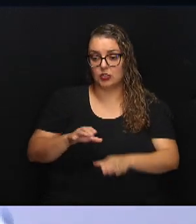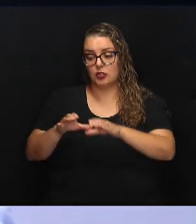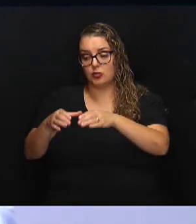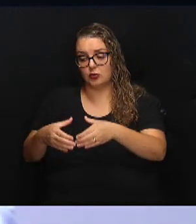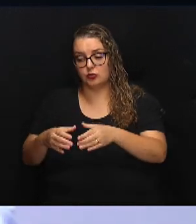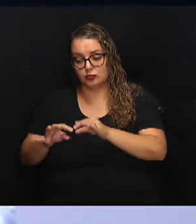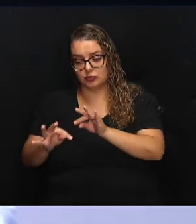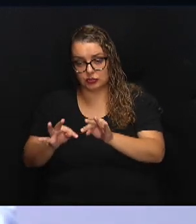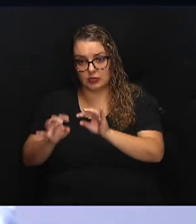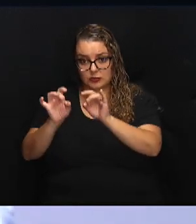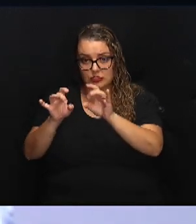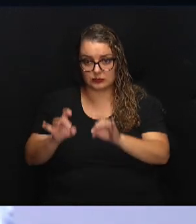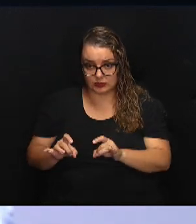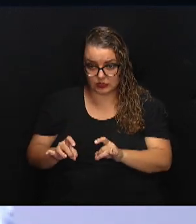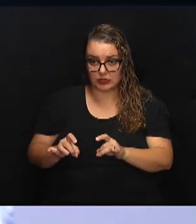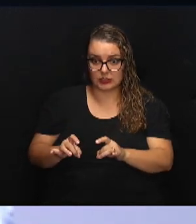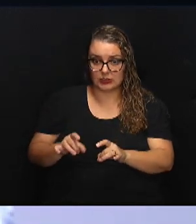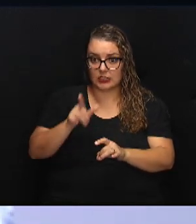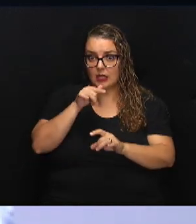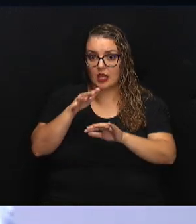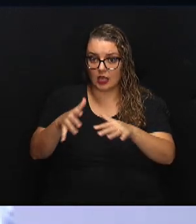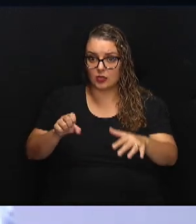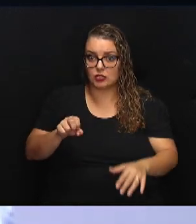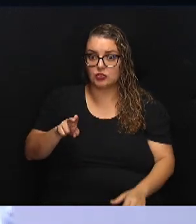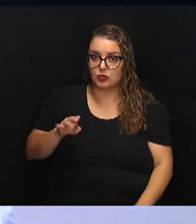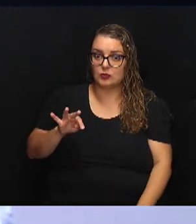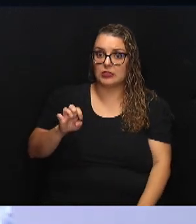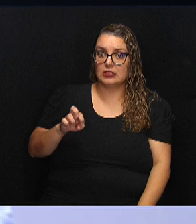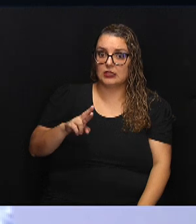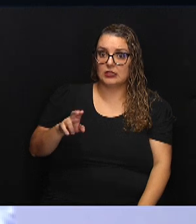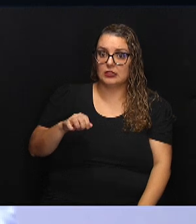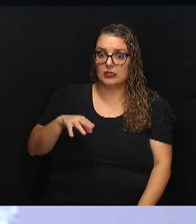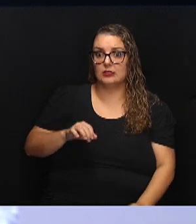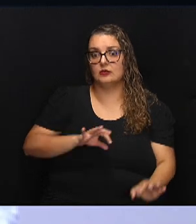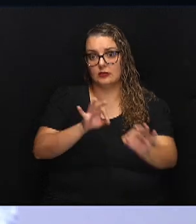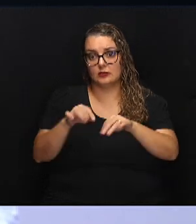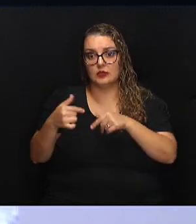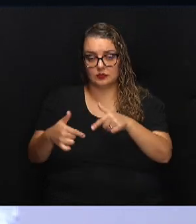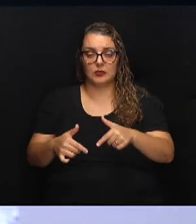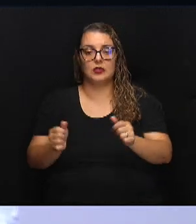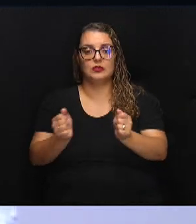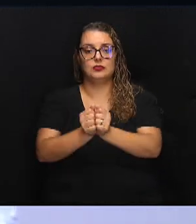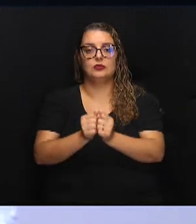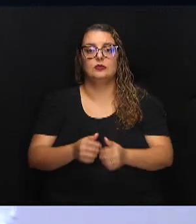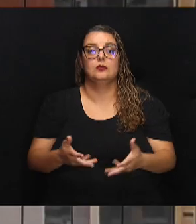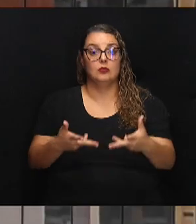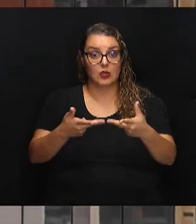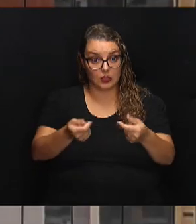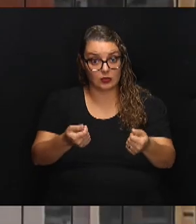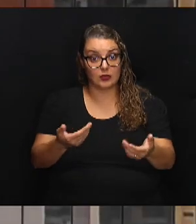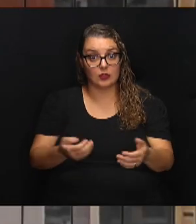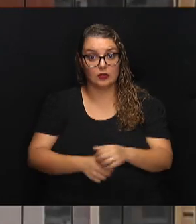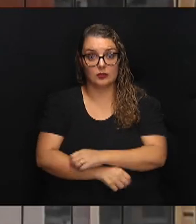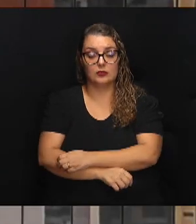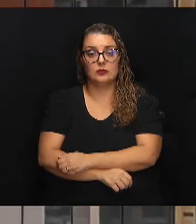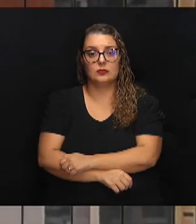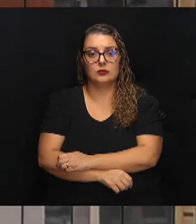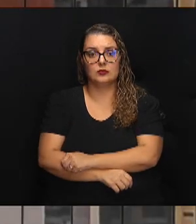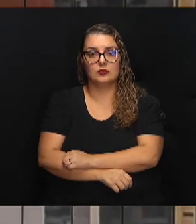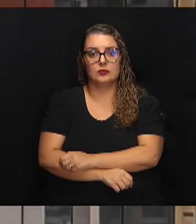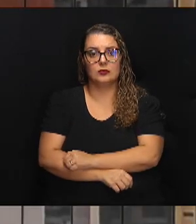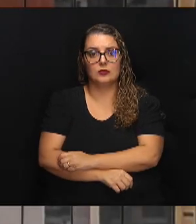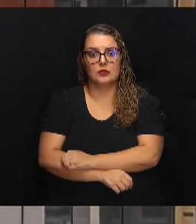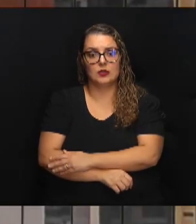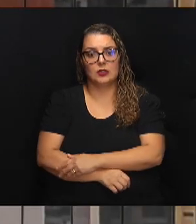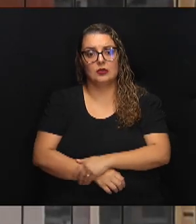técnicos especialistas da água subterrânea vão acompanhar esse trabalho de perto aí. Maravilhoso, né? E eu estava vendo os